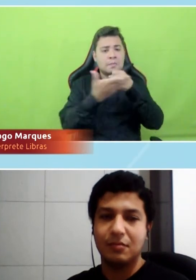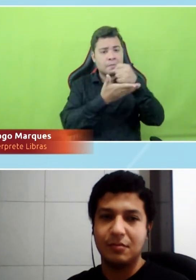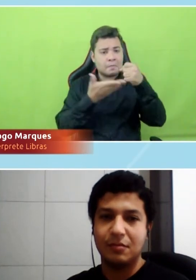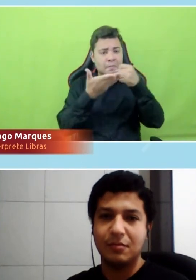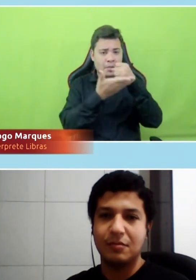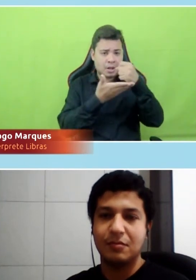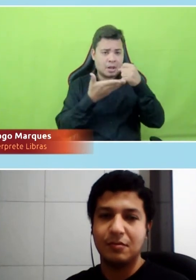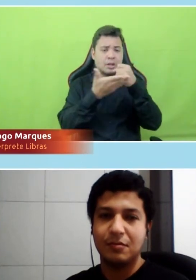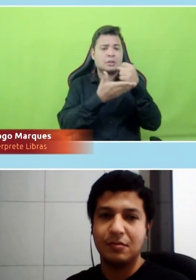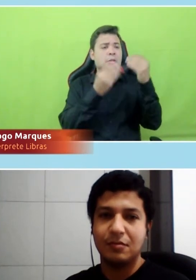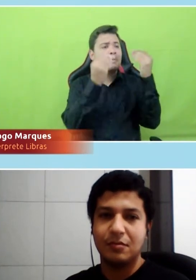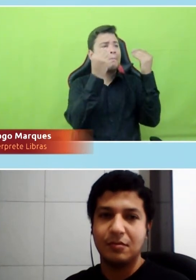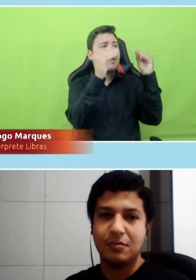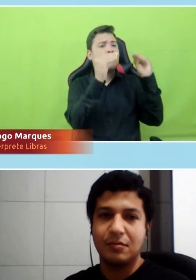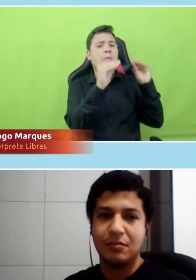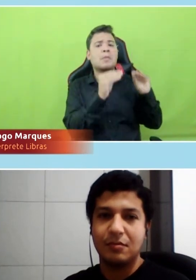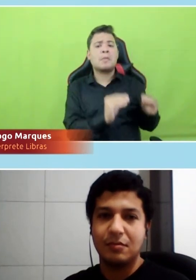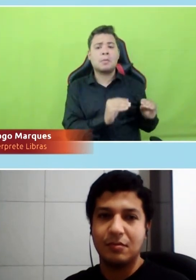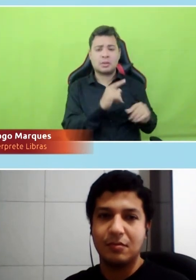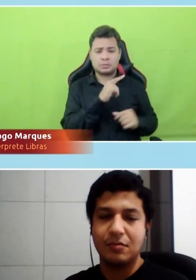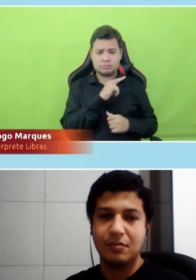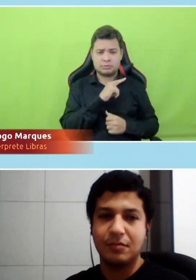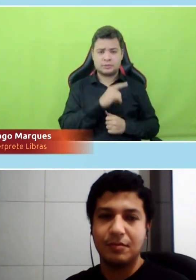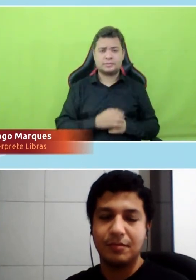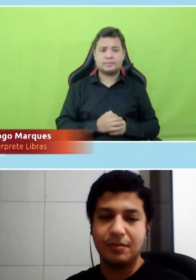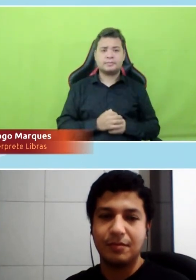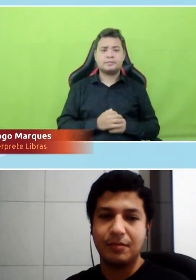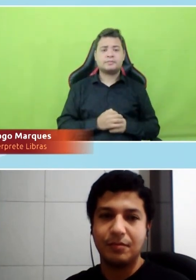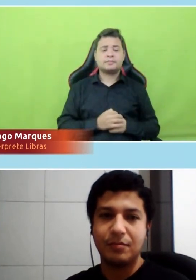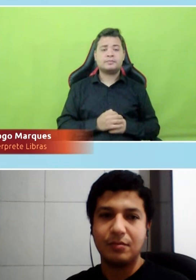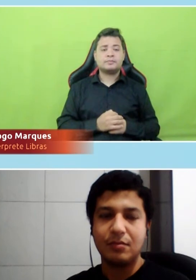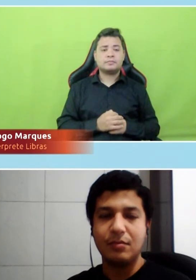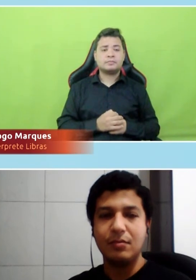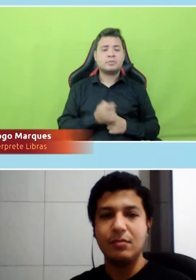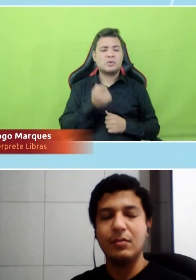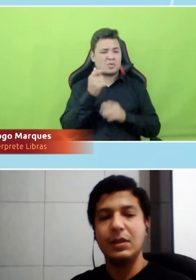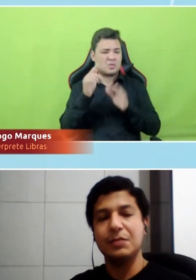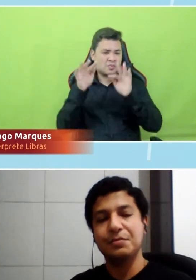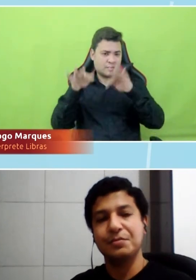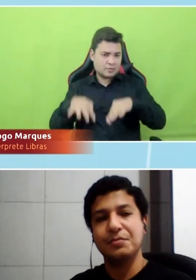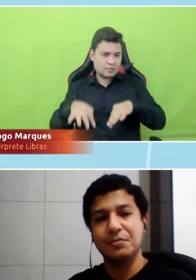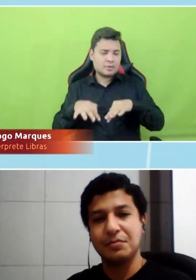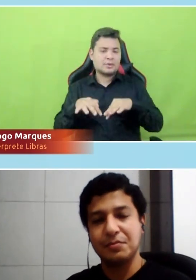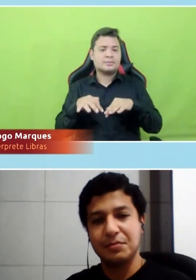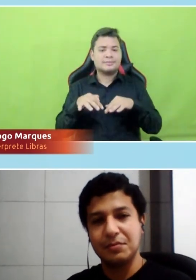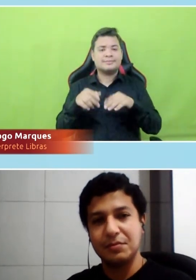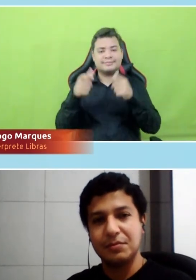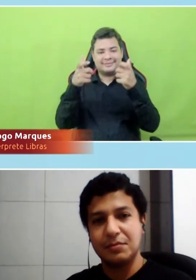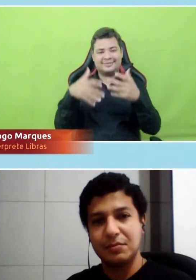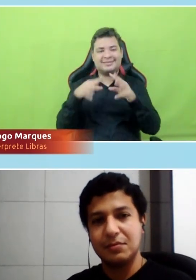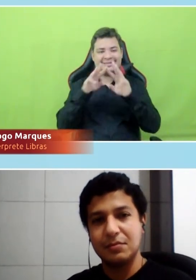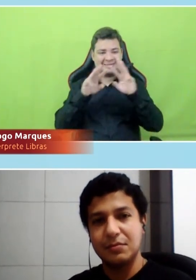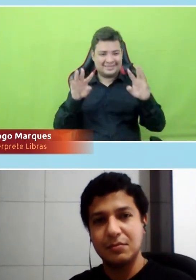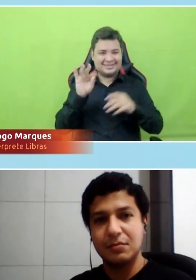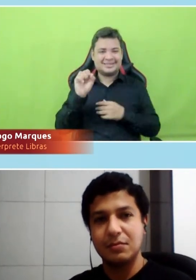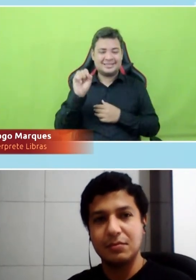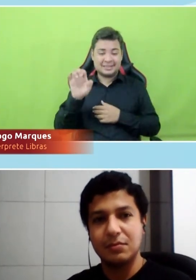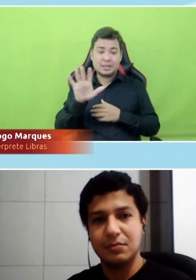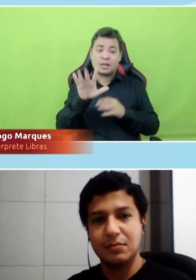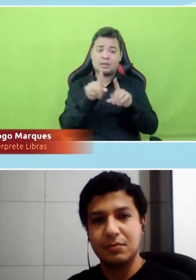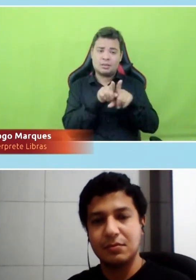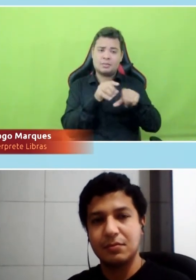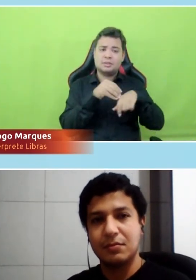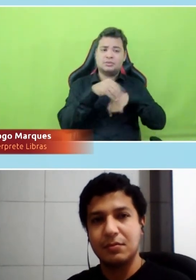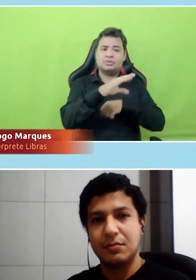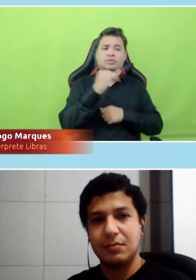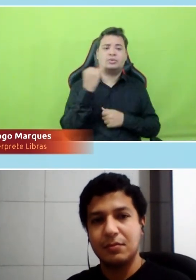declarado por cada um dos candidatos. E para fechar esse bloco, já que a gente falou, né, do site do TSE, tem uma dica muito importante